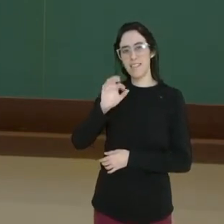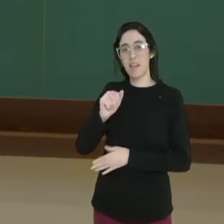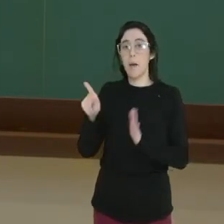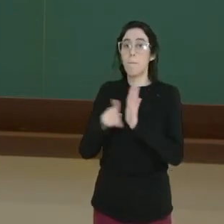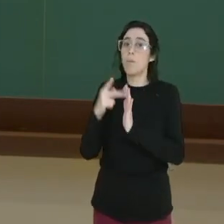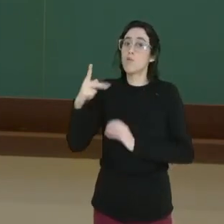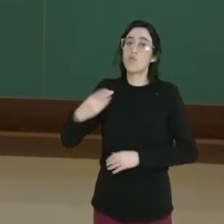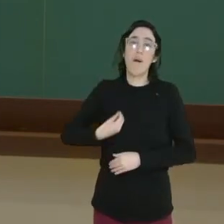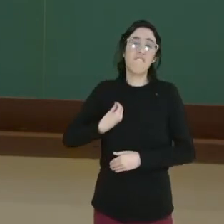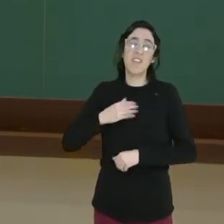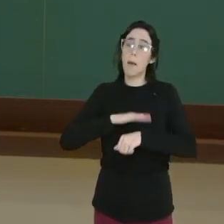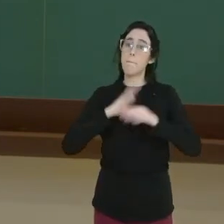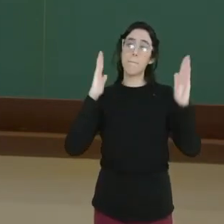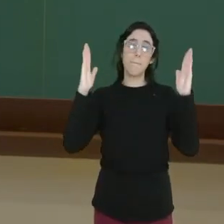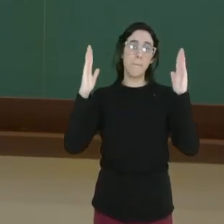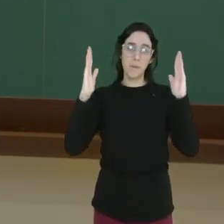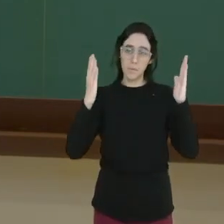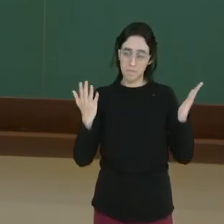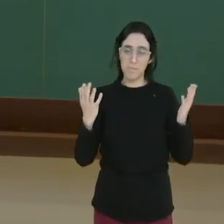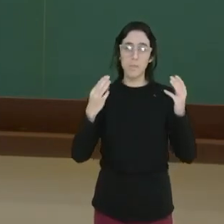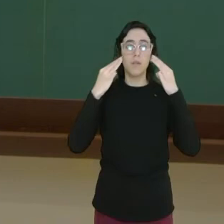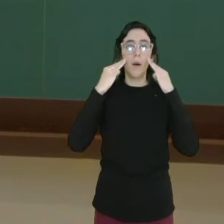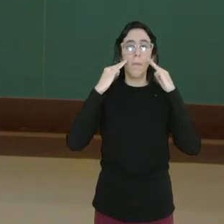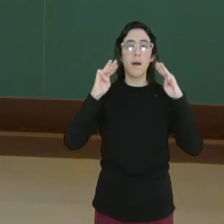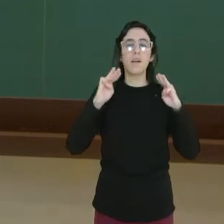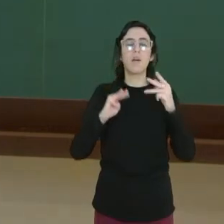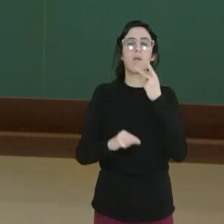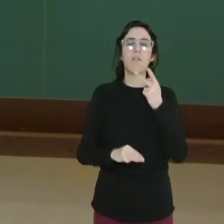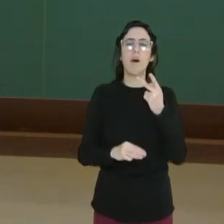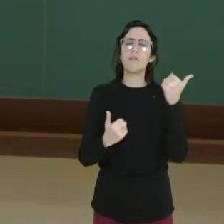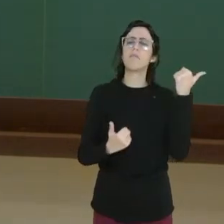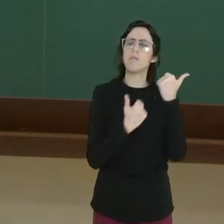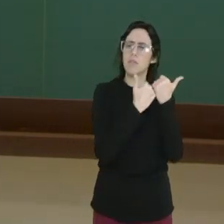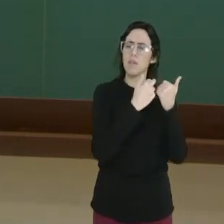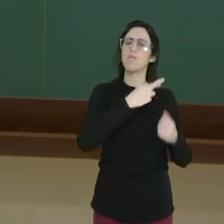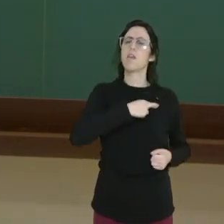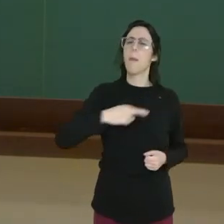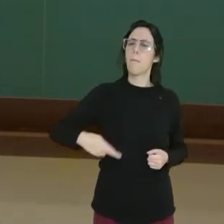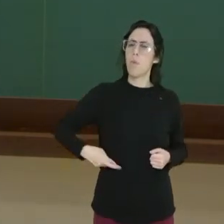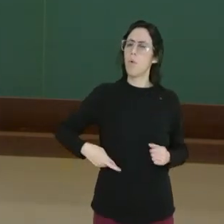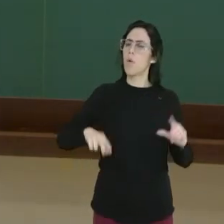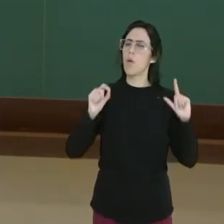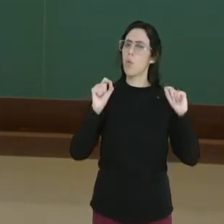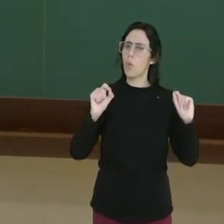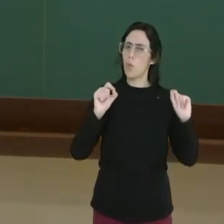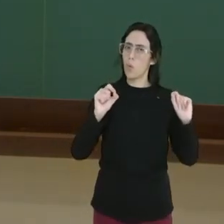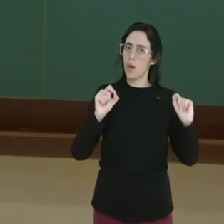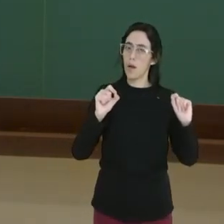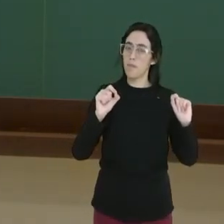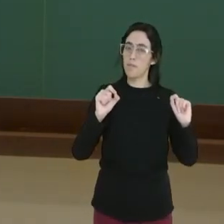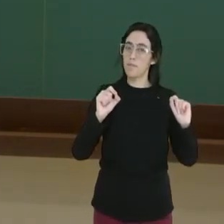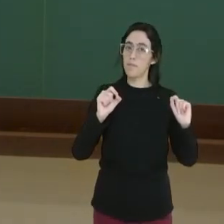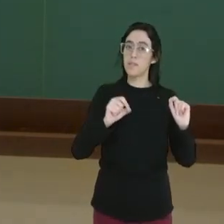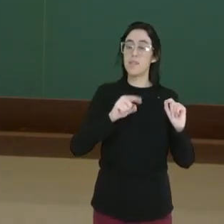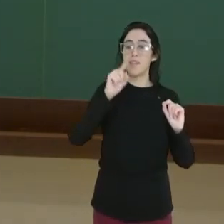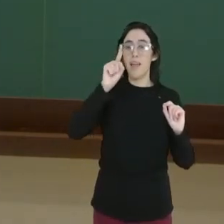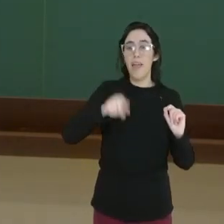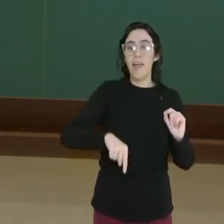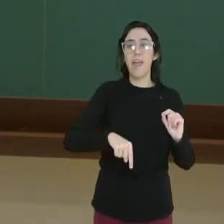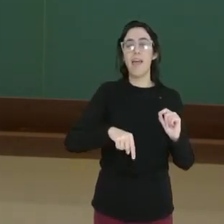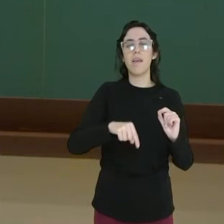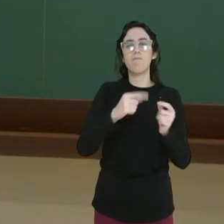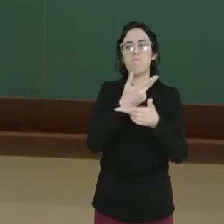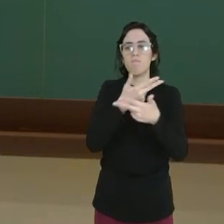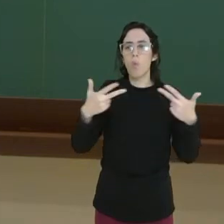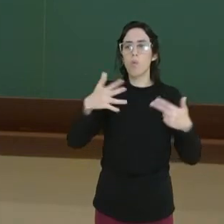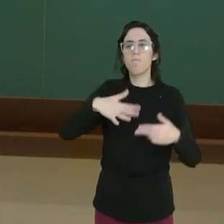realidade, tá? Quando Maquiavel defende a república, o que ele defende é essa ideia da coisa